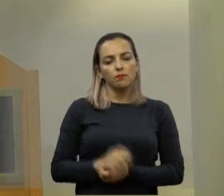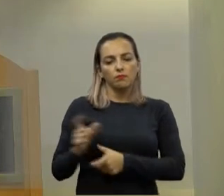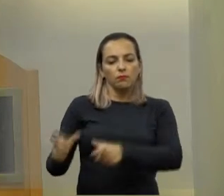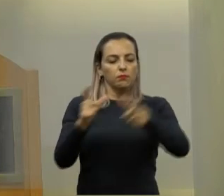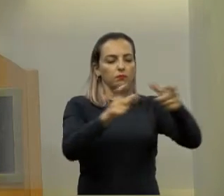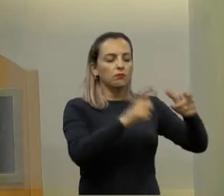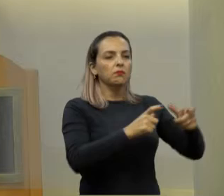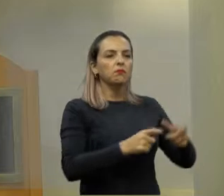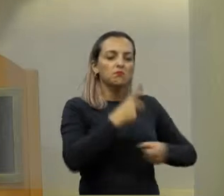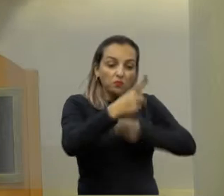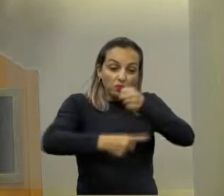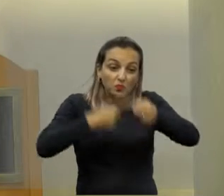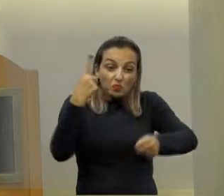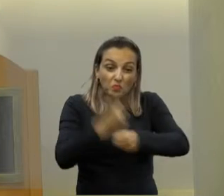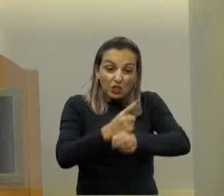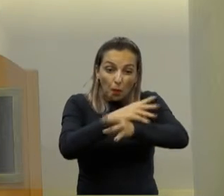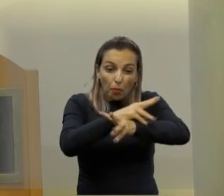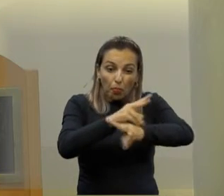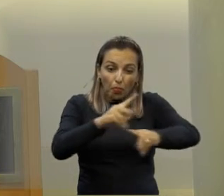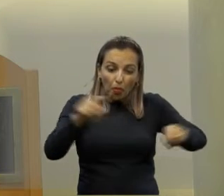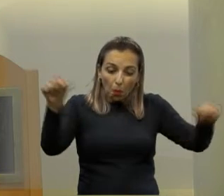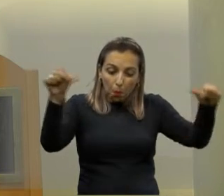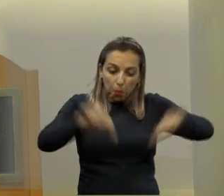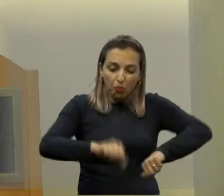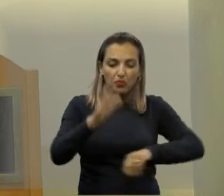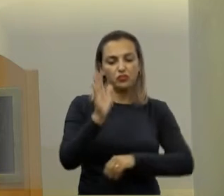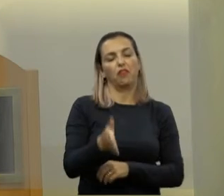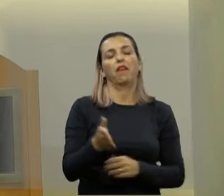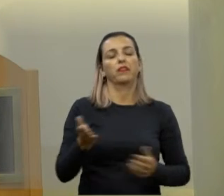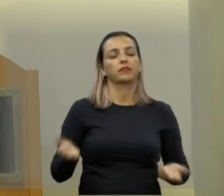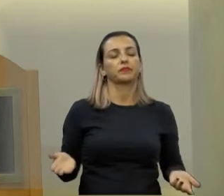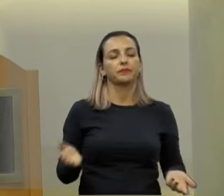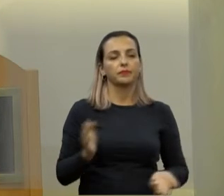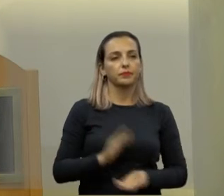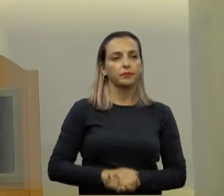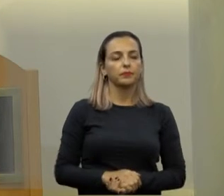local em que não durou um ano dois anos tava tudo ter orado o Rafael